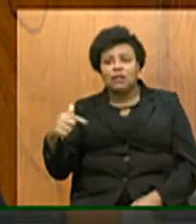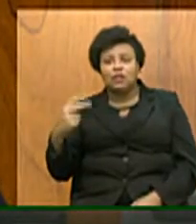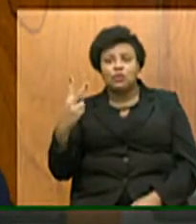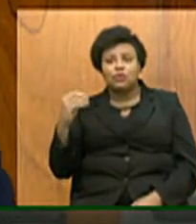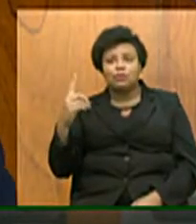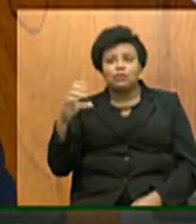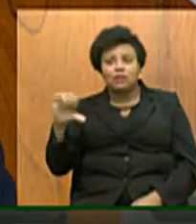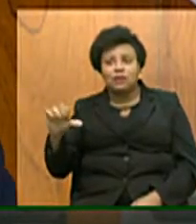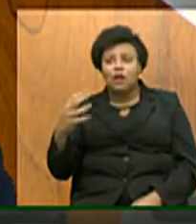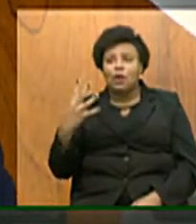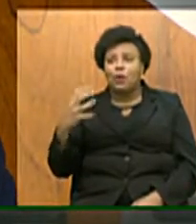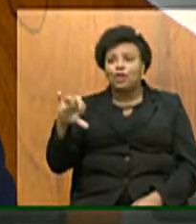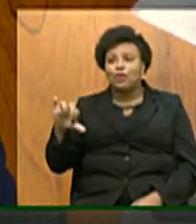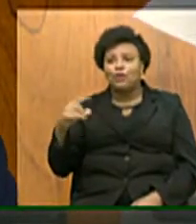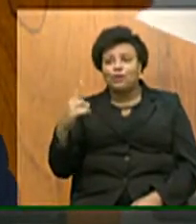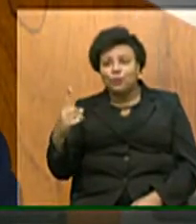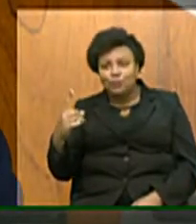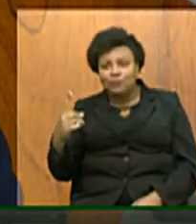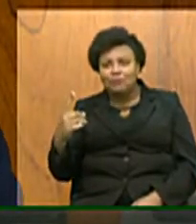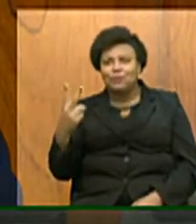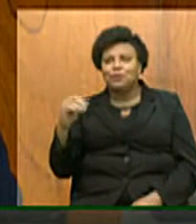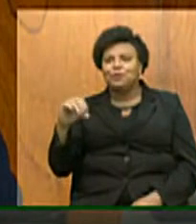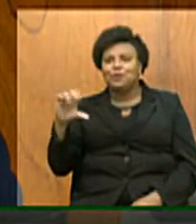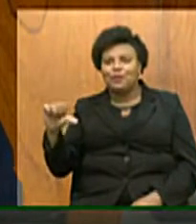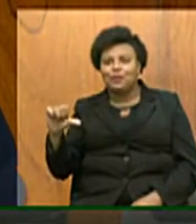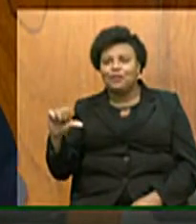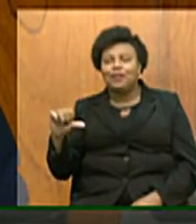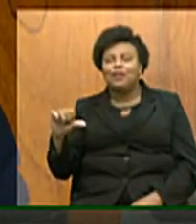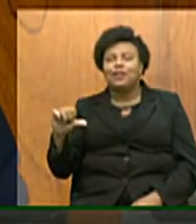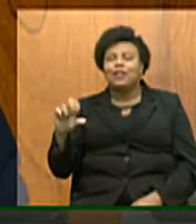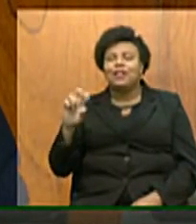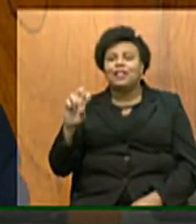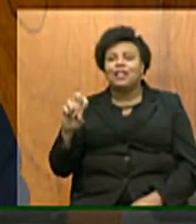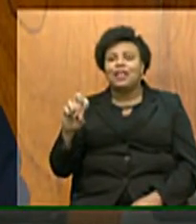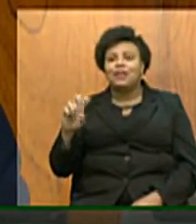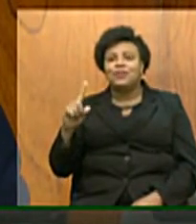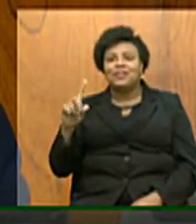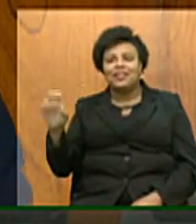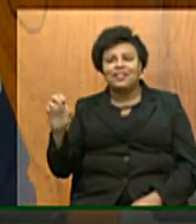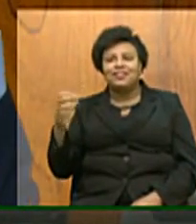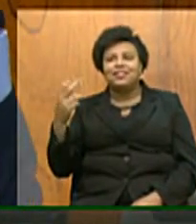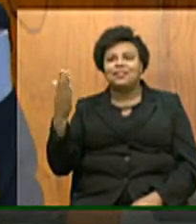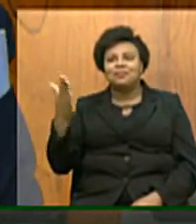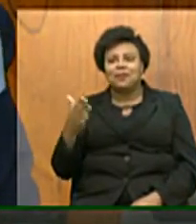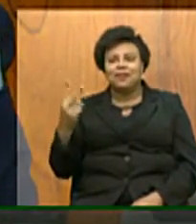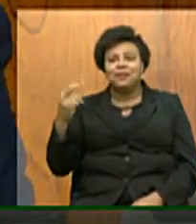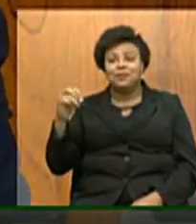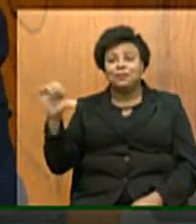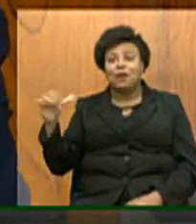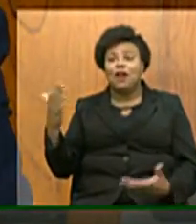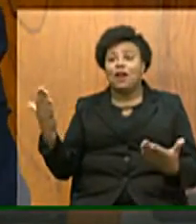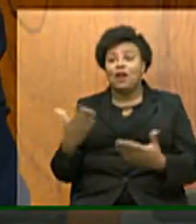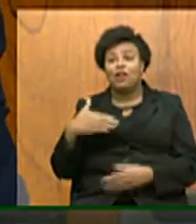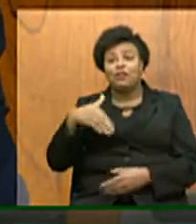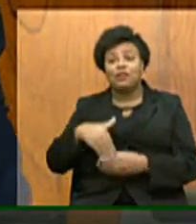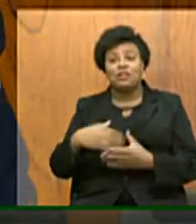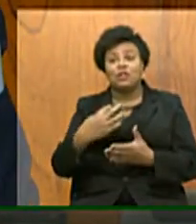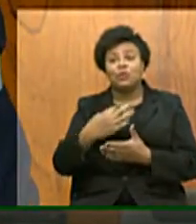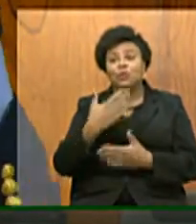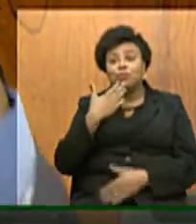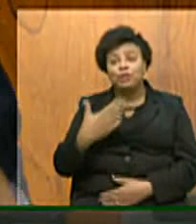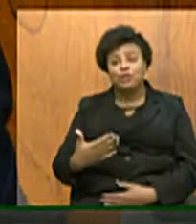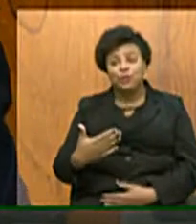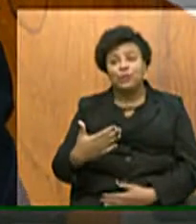457/2019, 491/2019, 514/2019 e 515/2019. Está em votação o